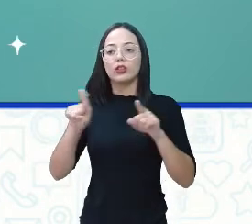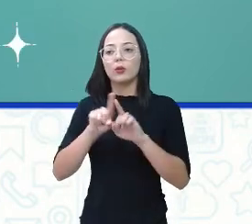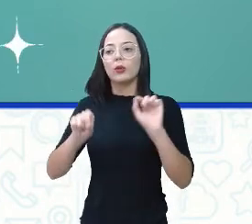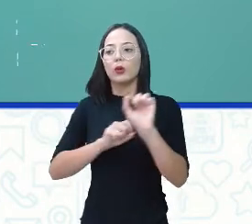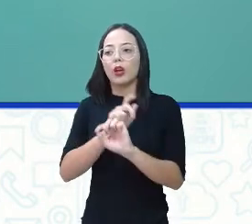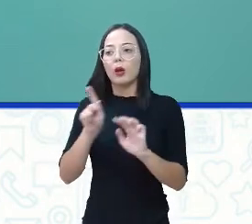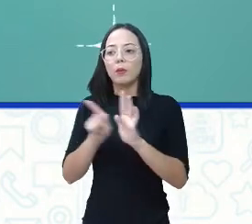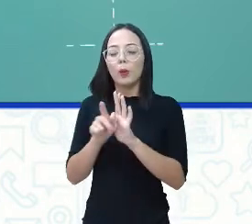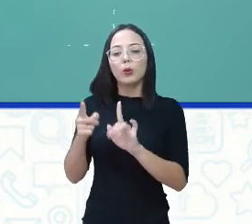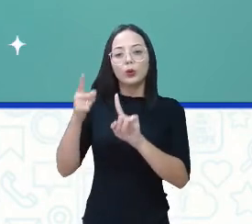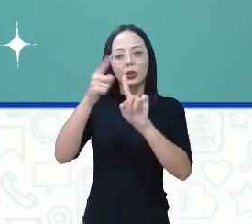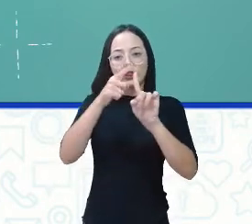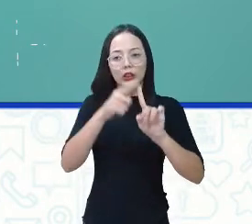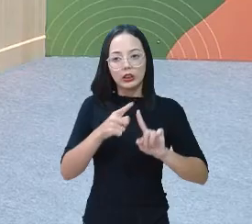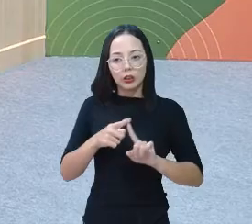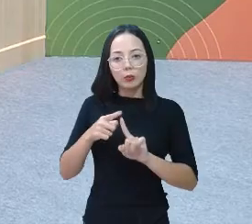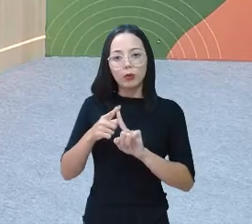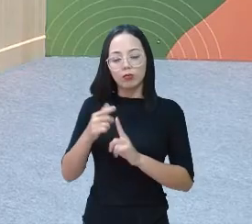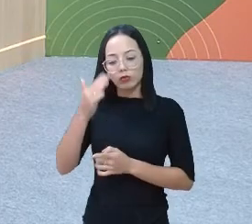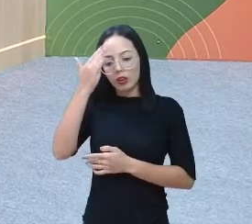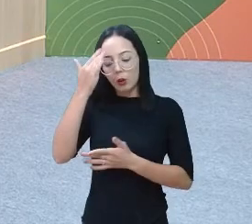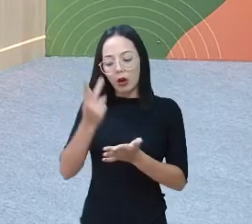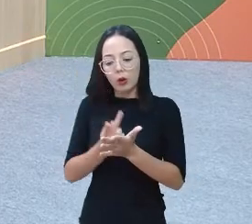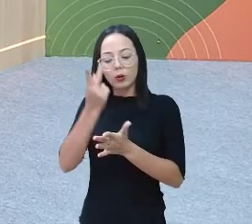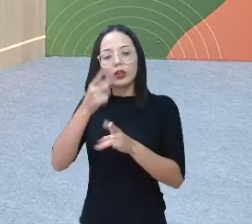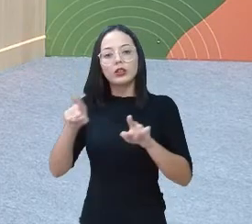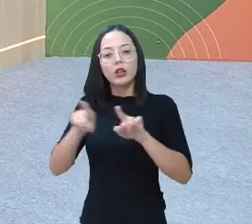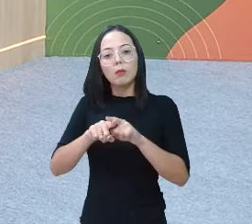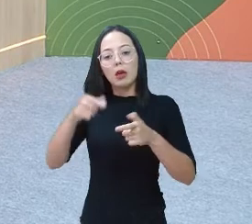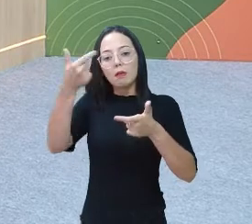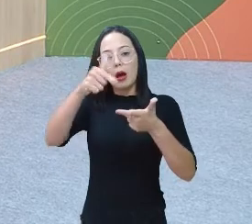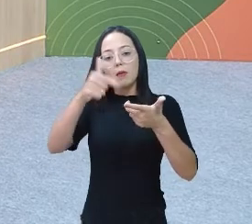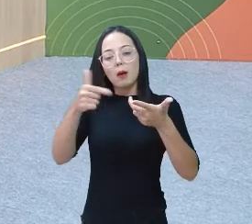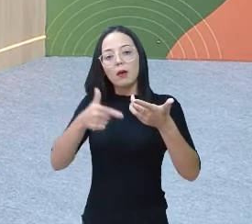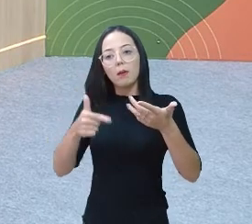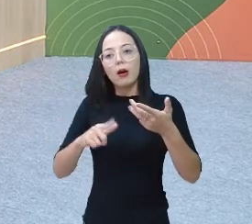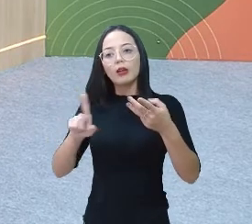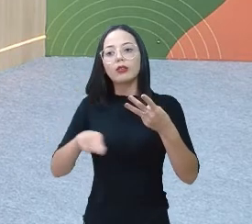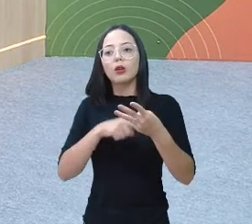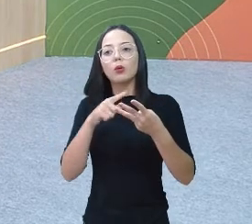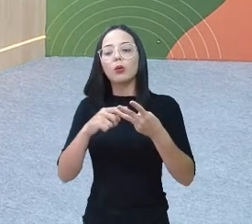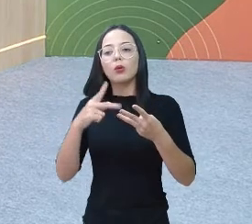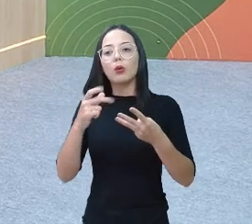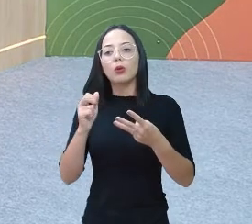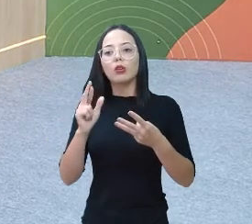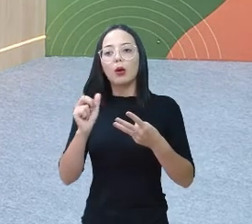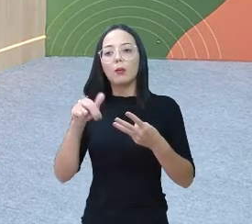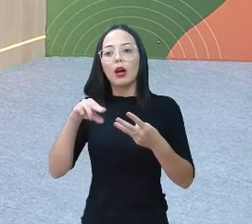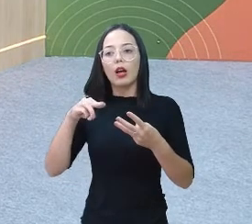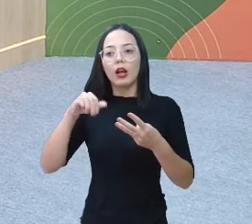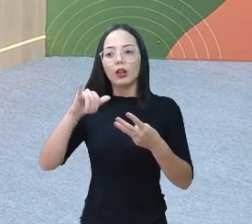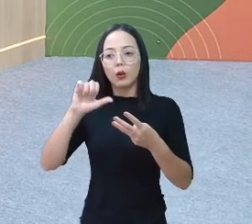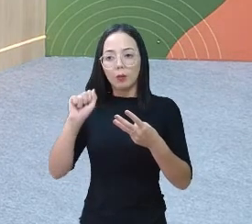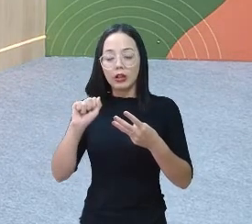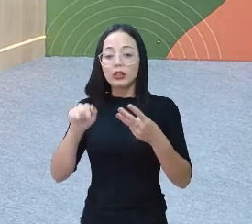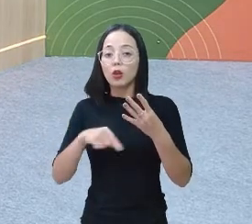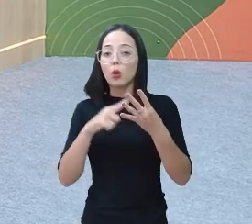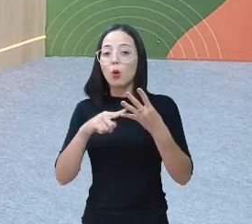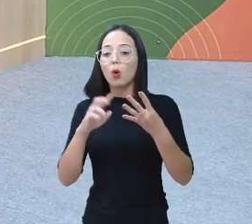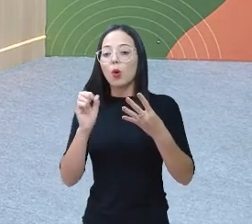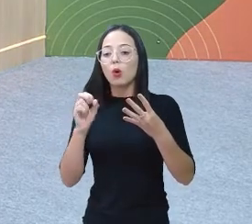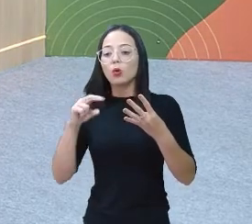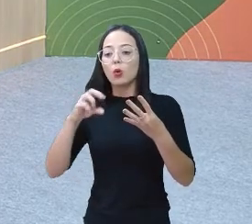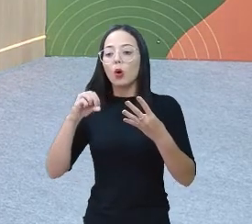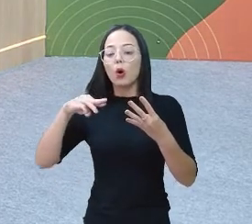de repetição, contudo, acontece com a repetição de vogais. A gente tem a paranomásia e a onomatopeia. A gente vai ver cada